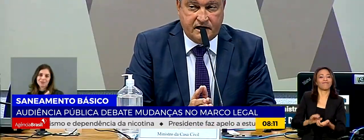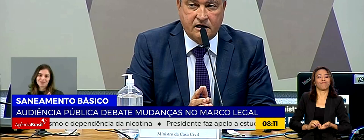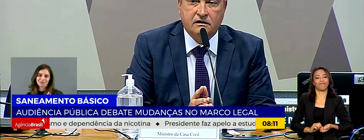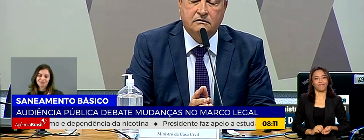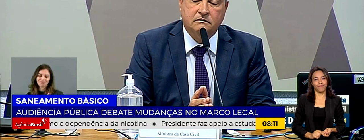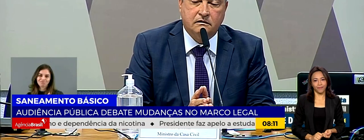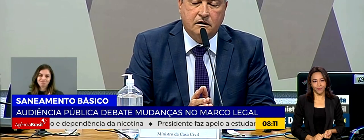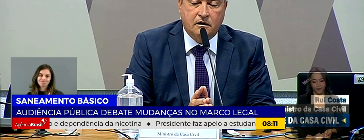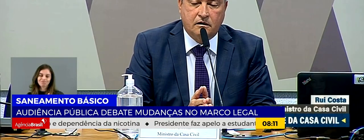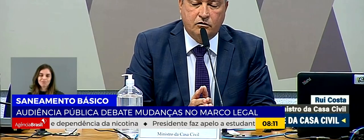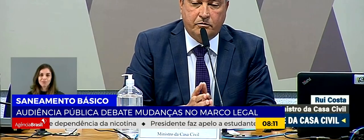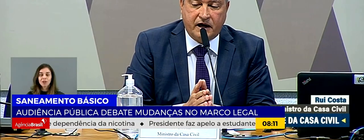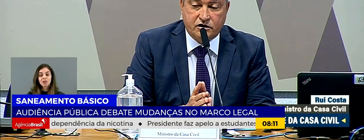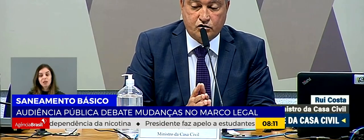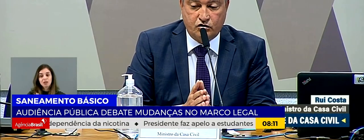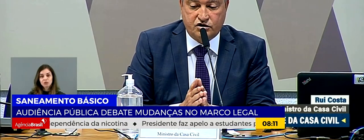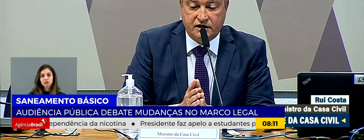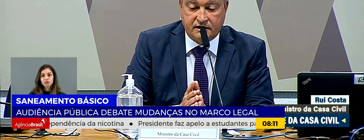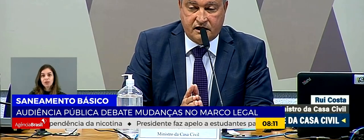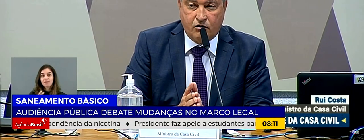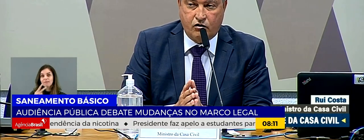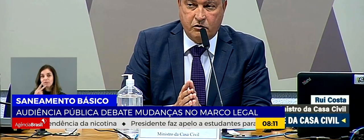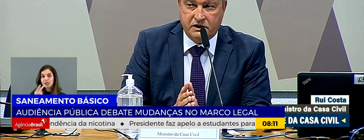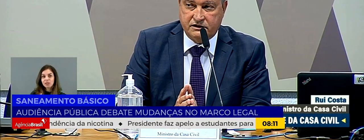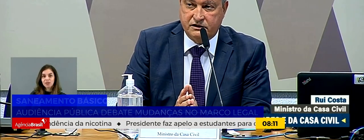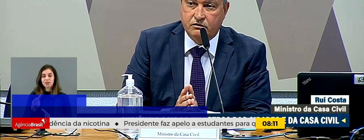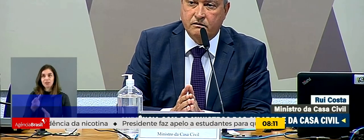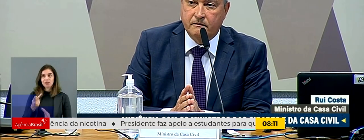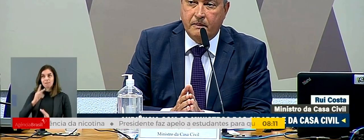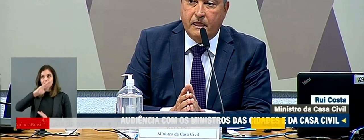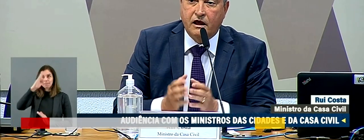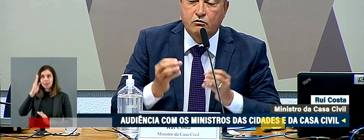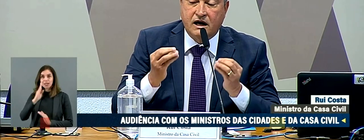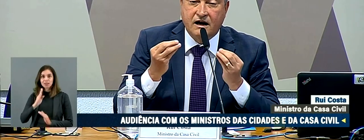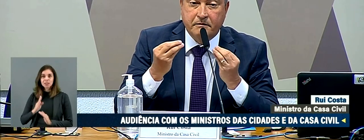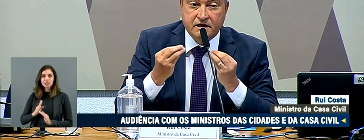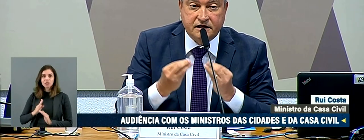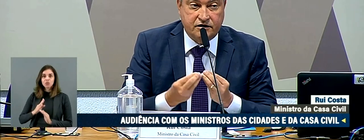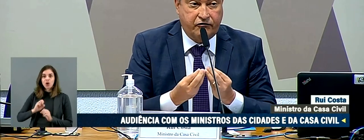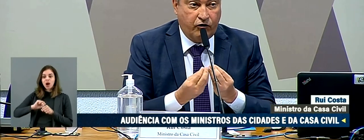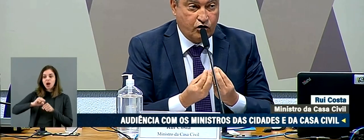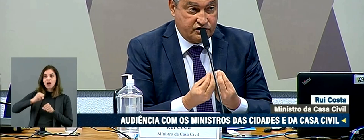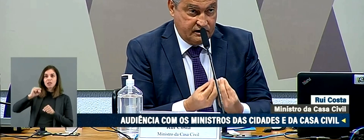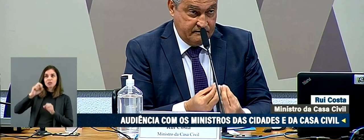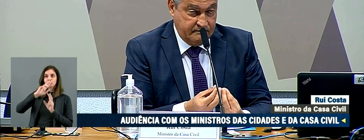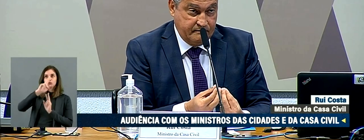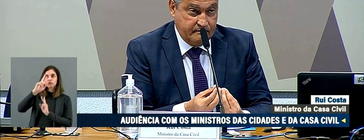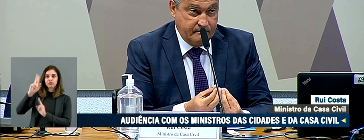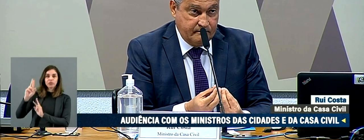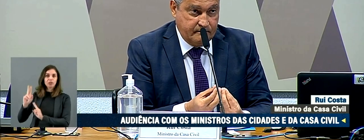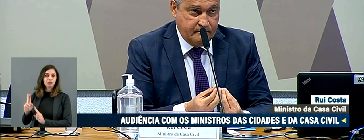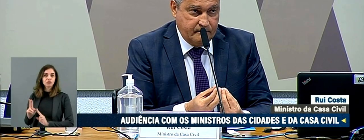pensar num país continental como o Brasil em uma camisa de força